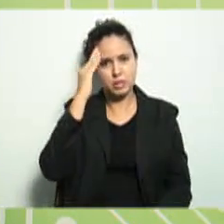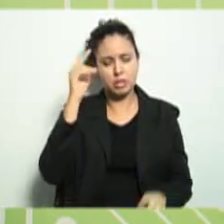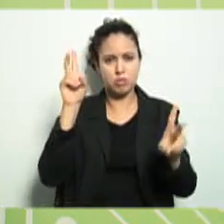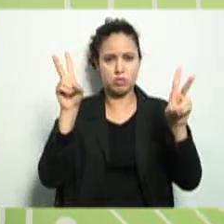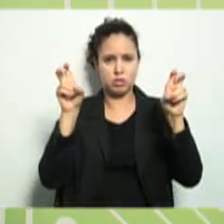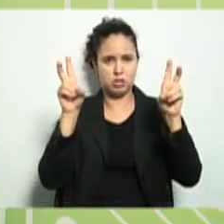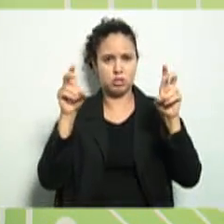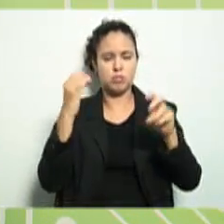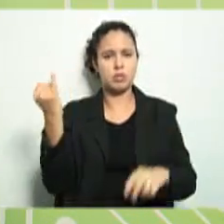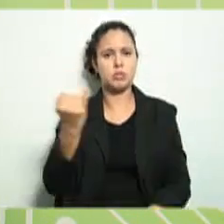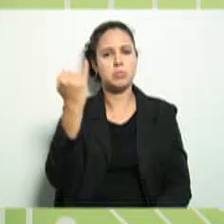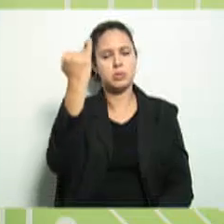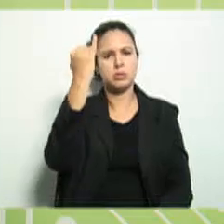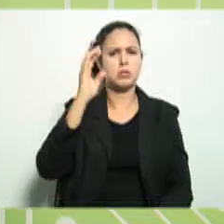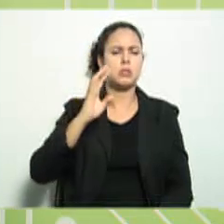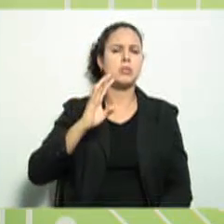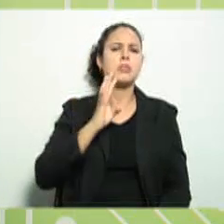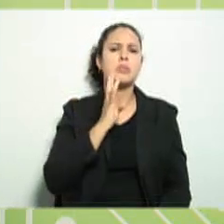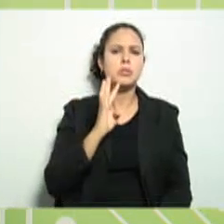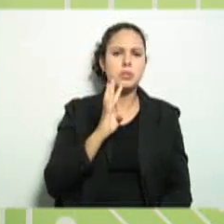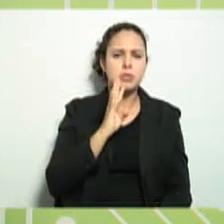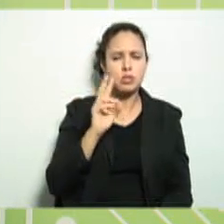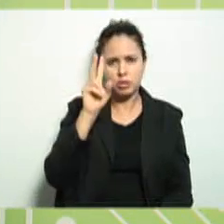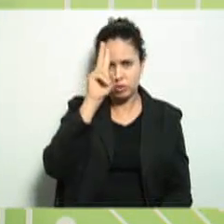É fundamental conhecermos nossa história.